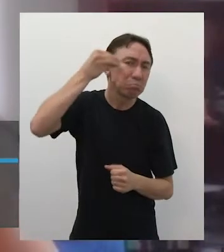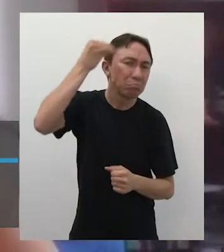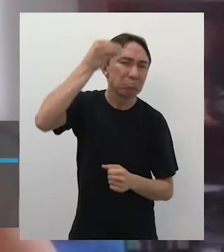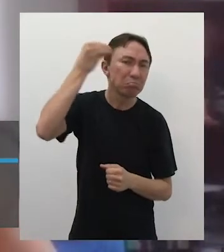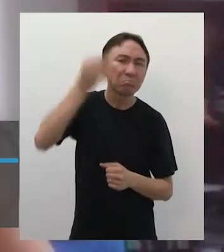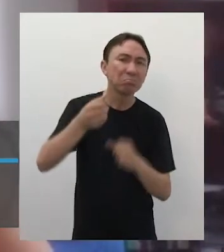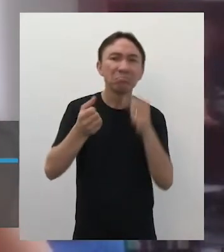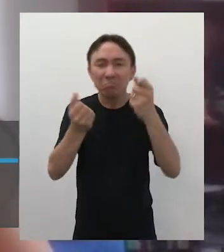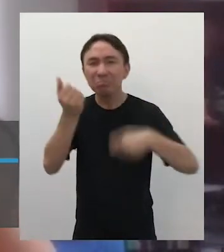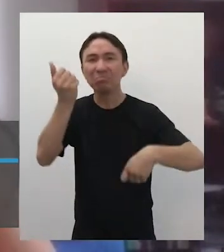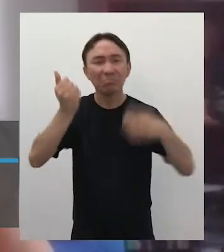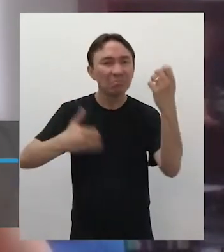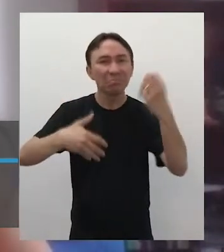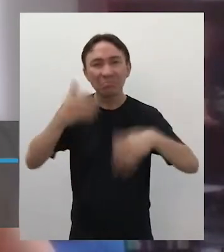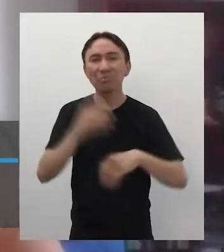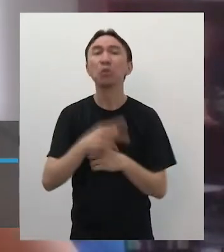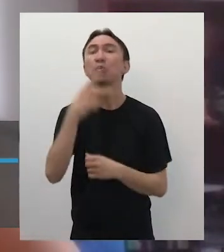gente?